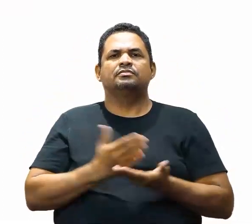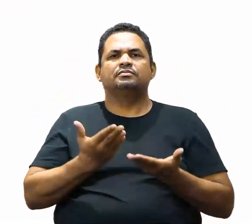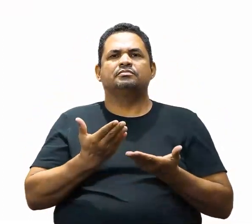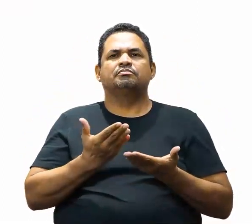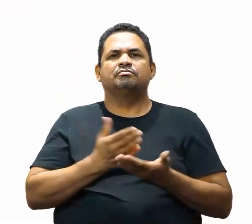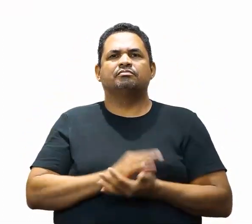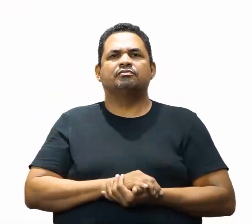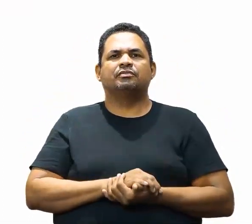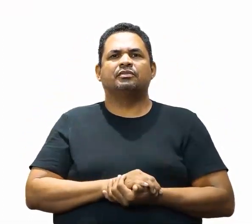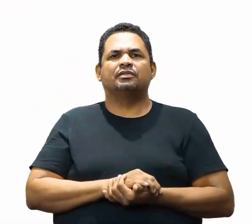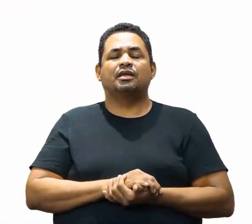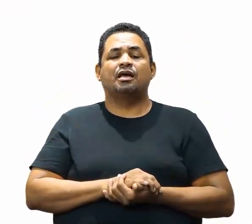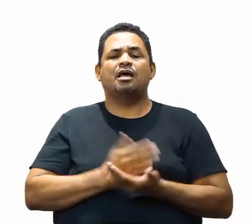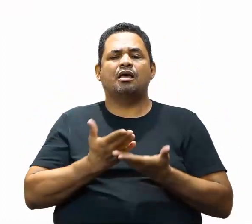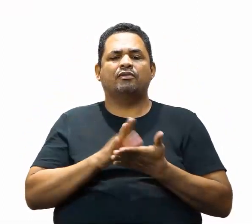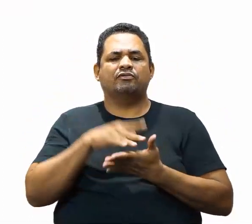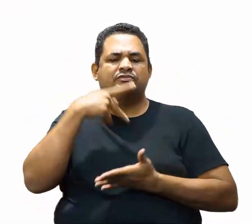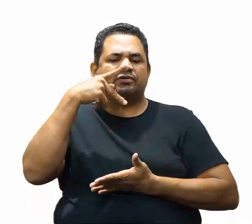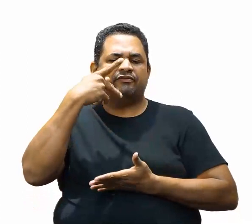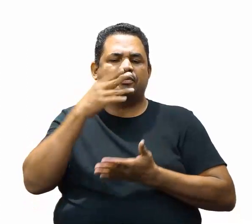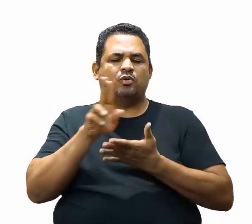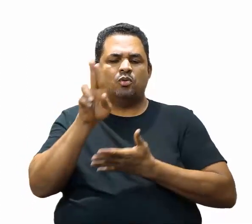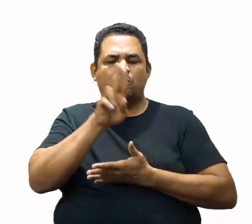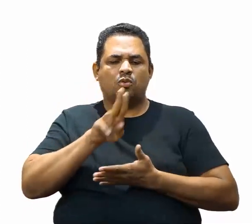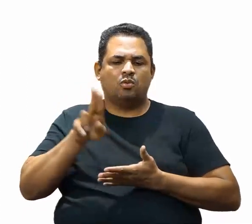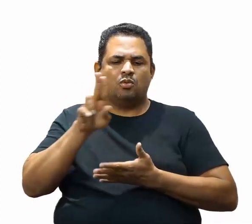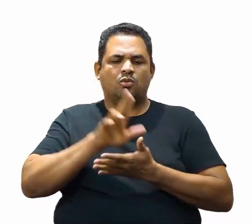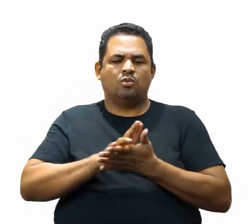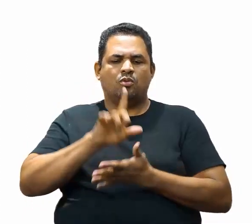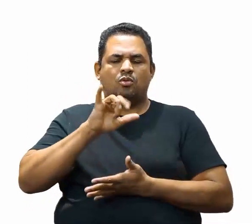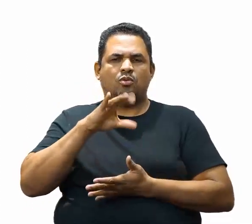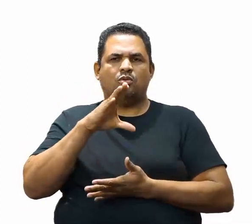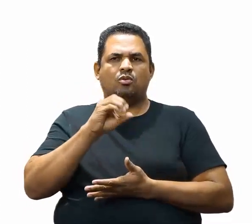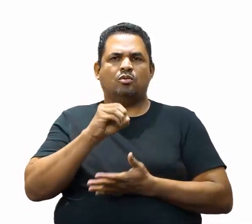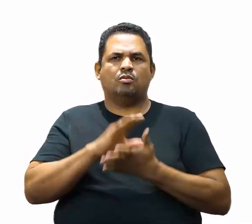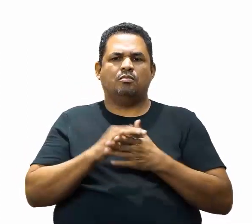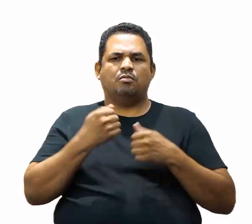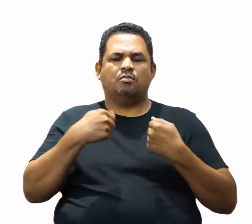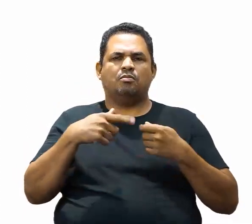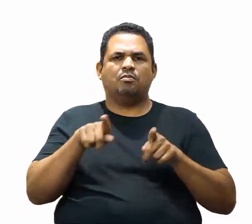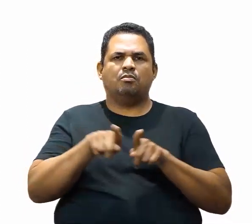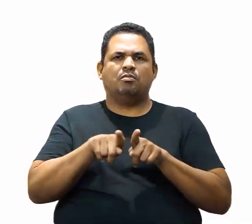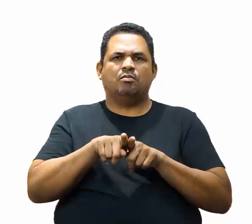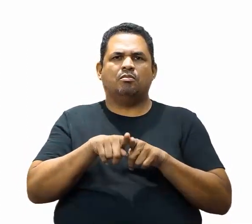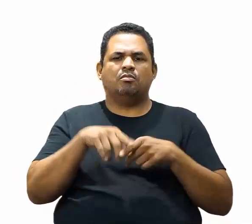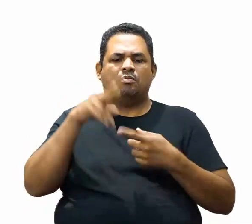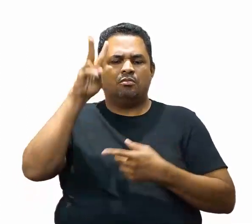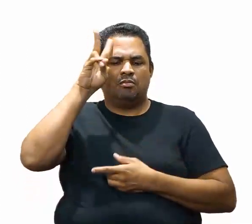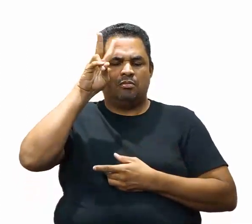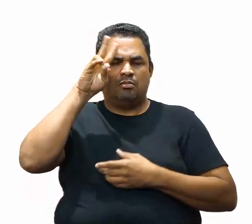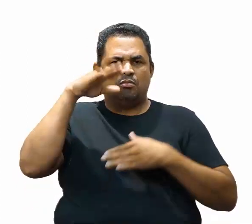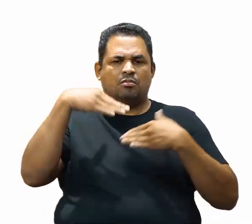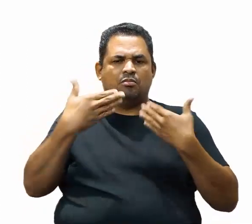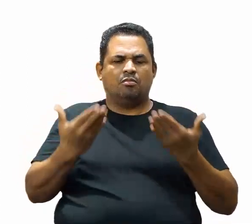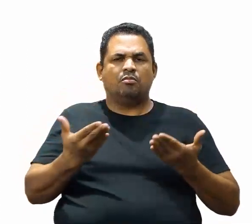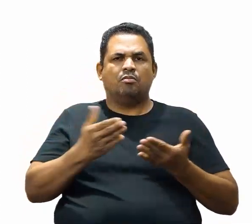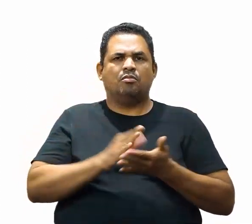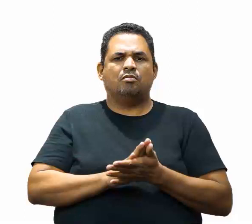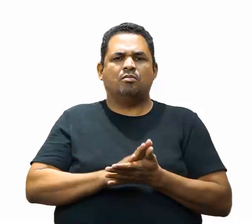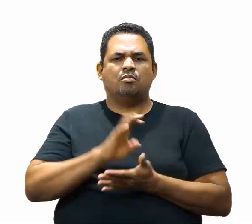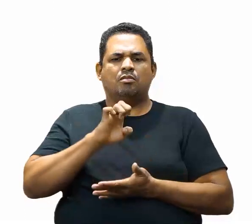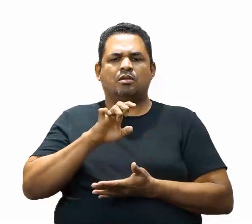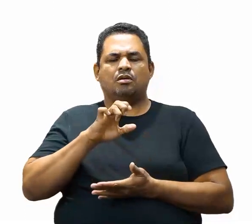essa ênfase é feita pelo uso do lo. E eles podem também, Tainá, lembrar do seguinte, que o el, como